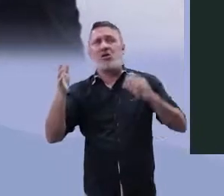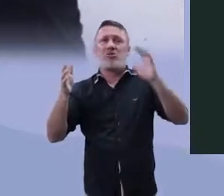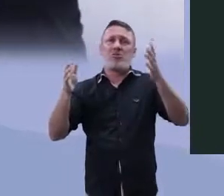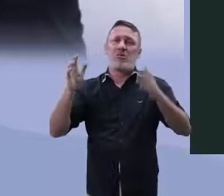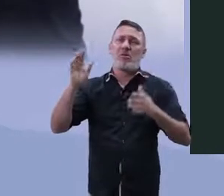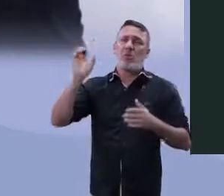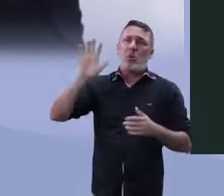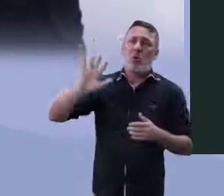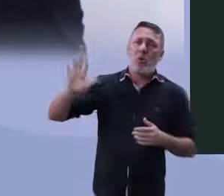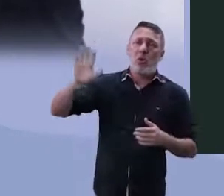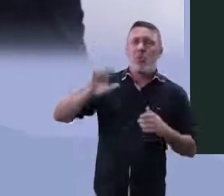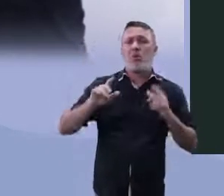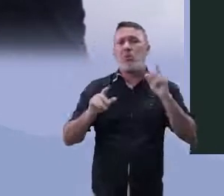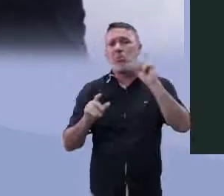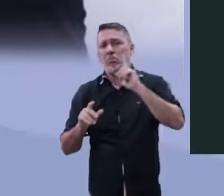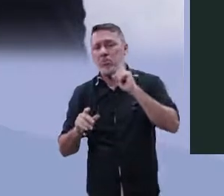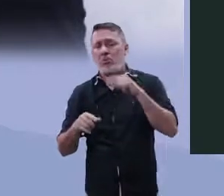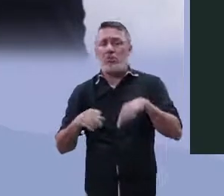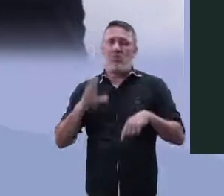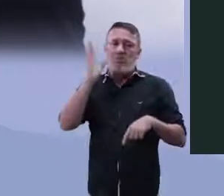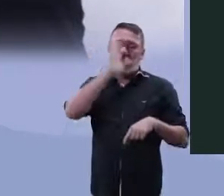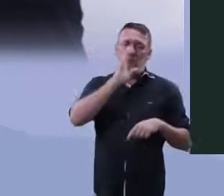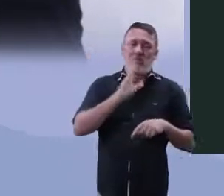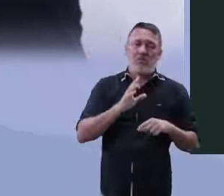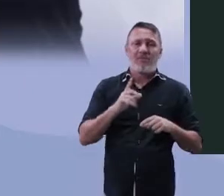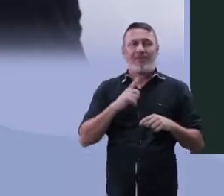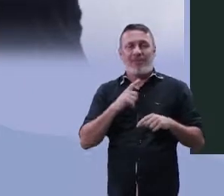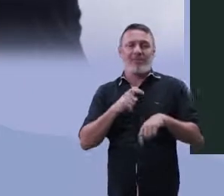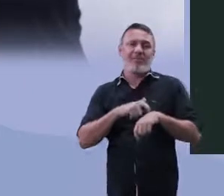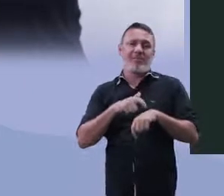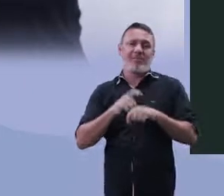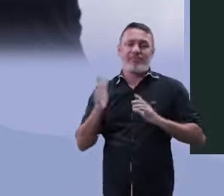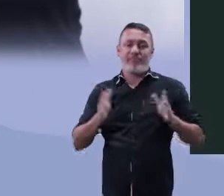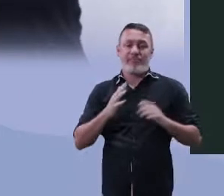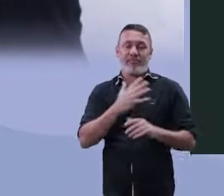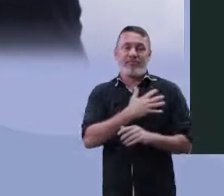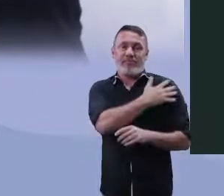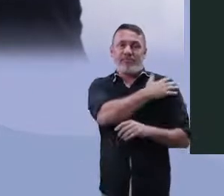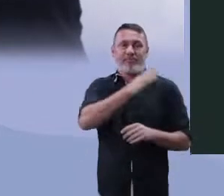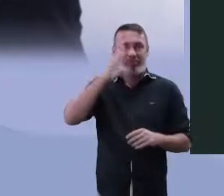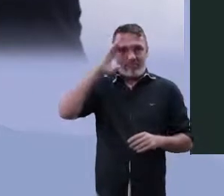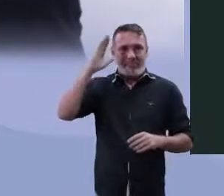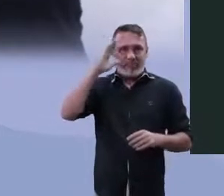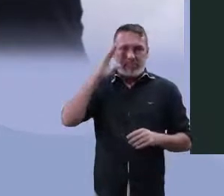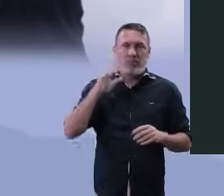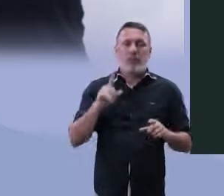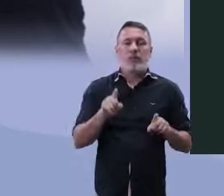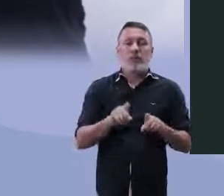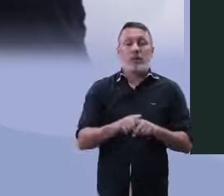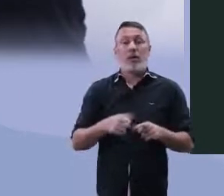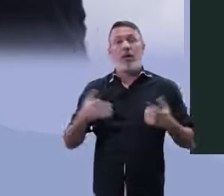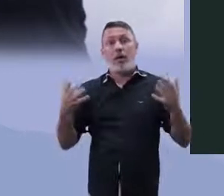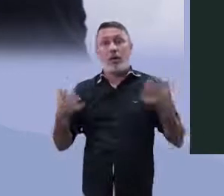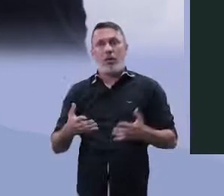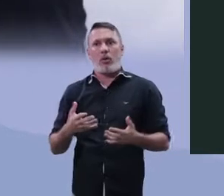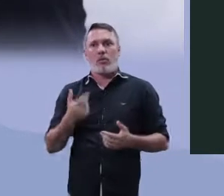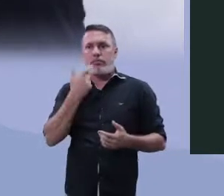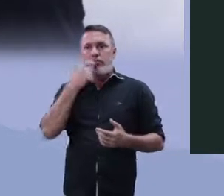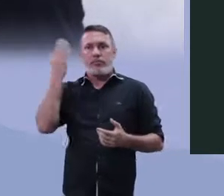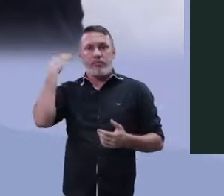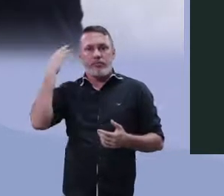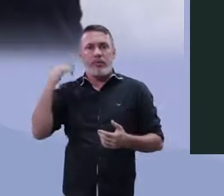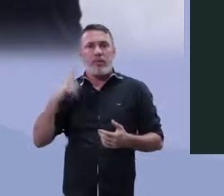Estados Unidos, nos anos 70, né? Então, assim, no contexto dessa ditadura, e aí ele é reforçado no século